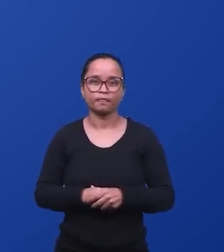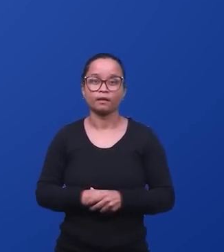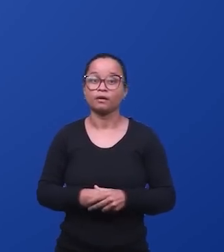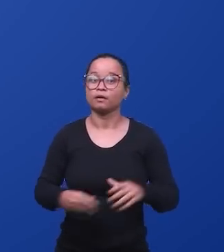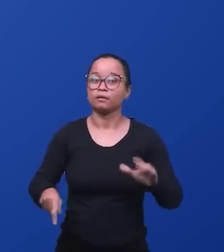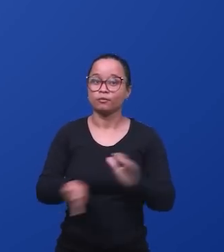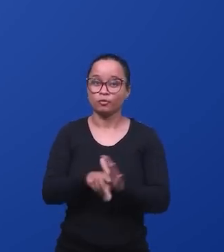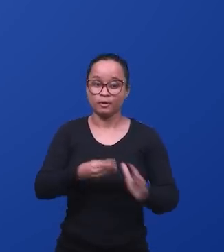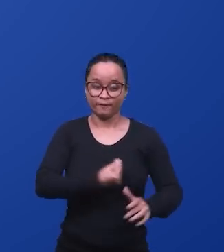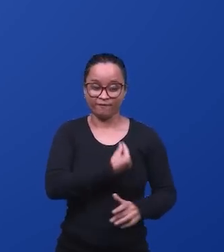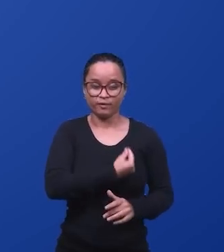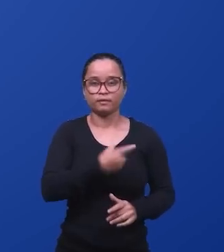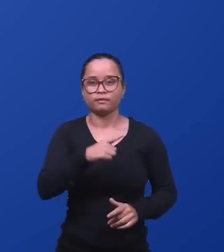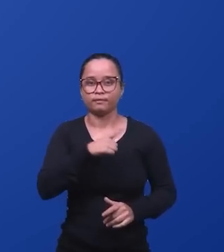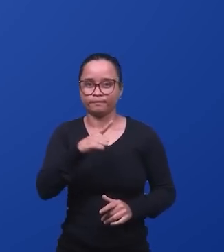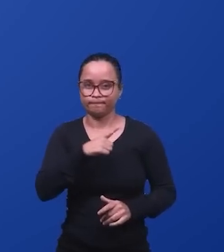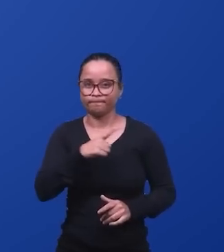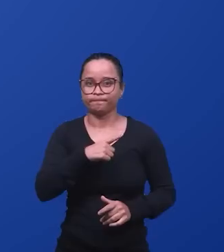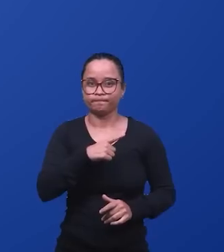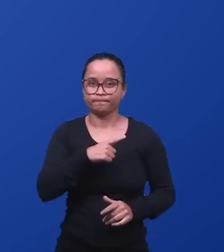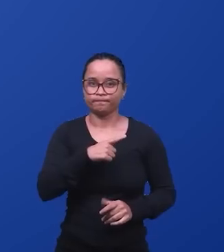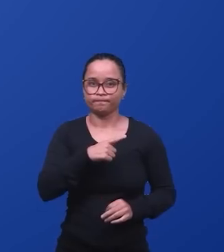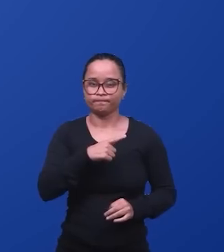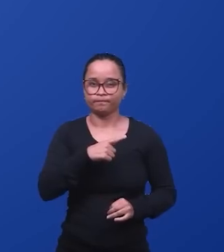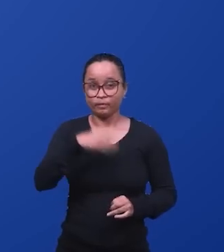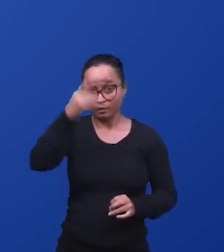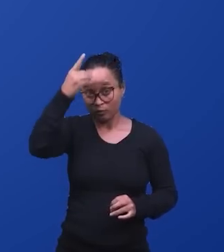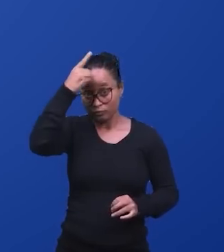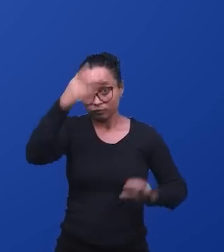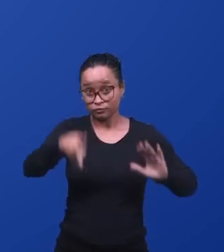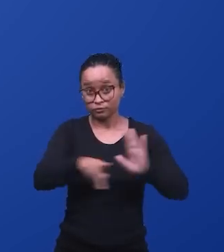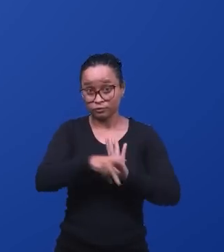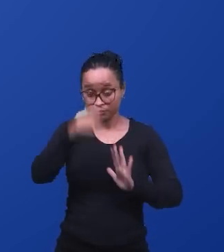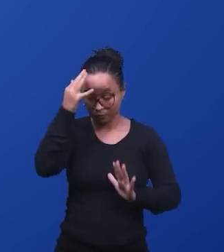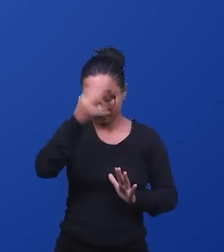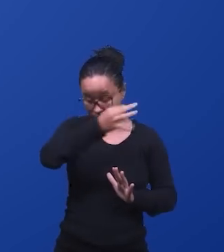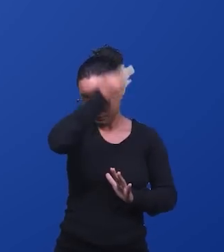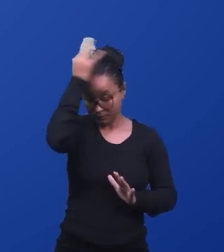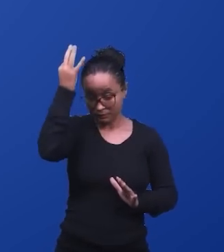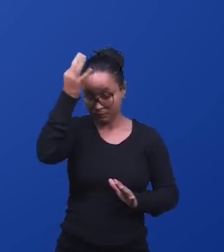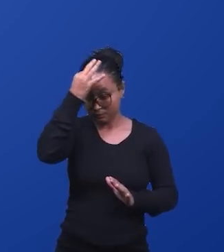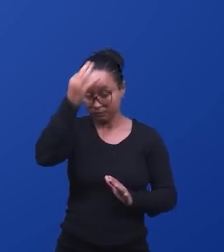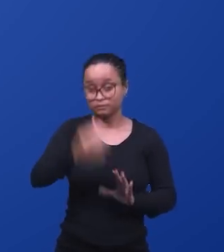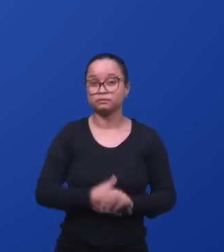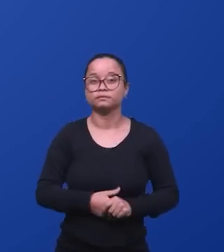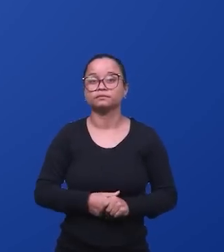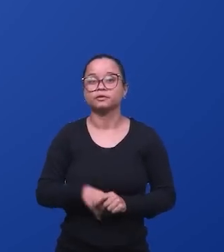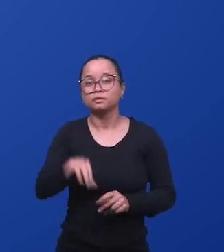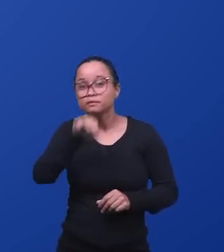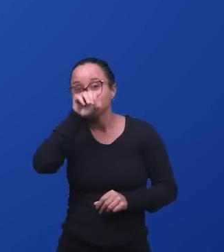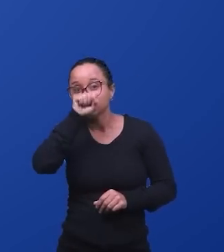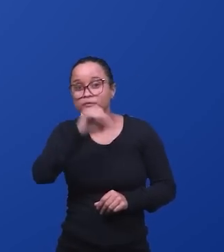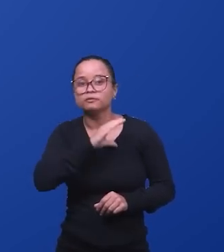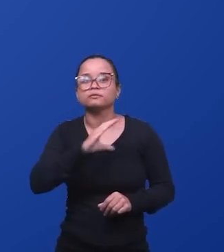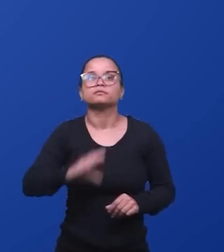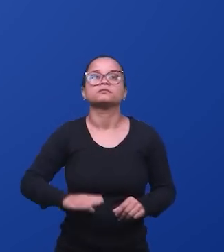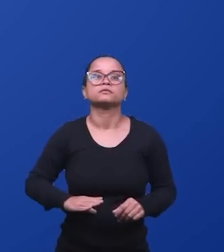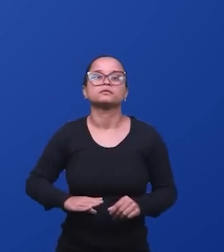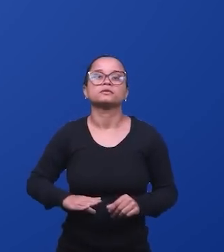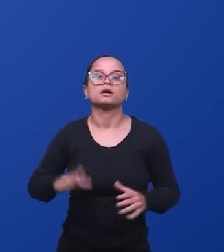daquilo que brota vida no meio da igreja, que brota os dons espirituais, que dá o bom cheiro de Cristo